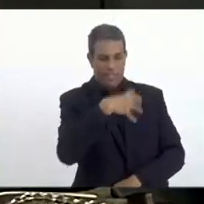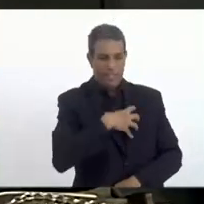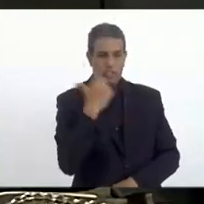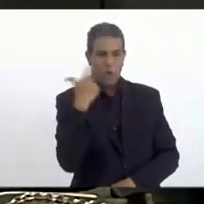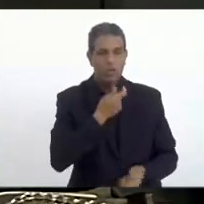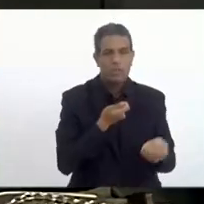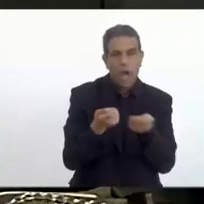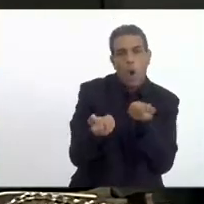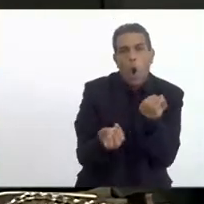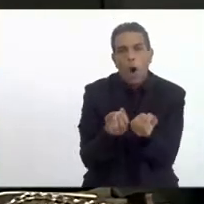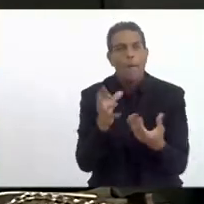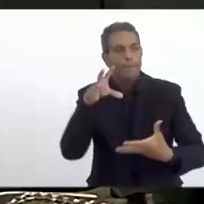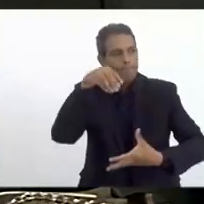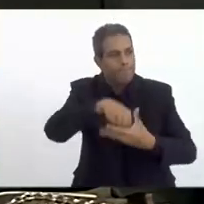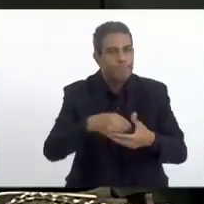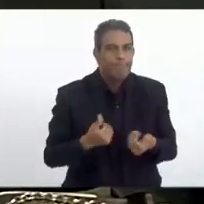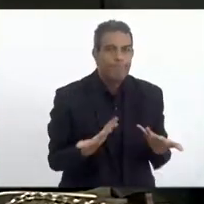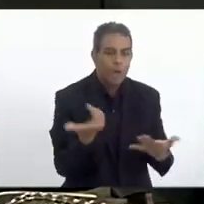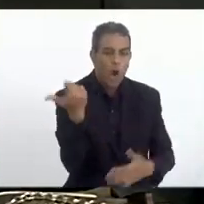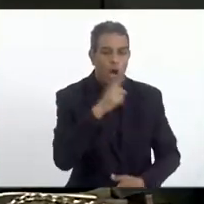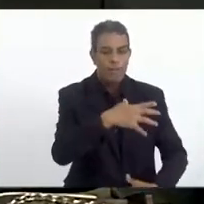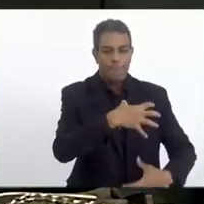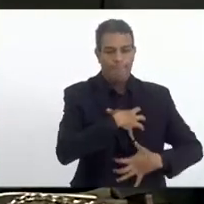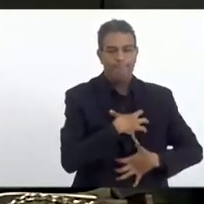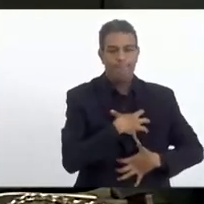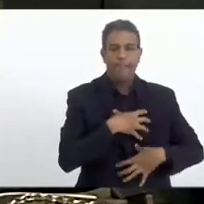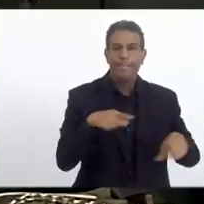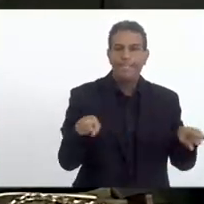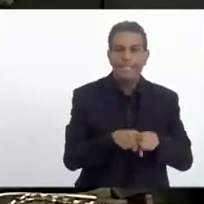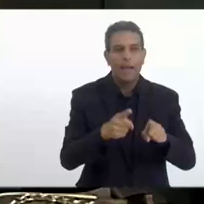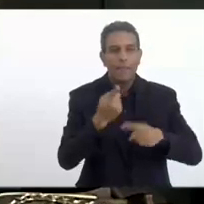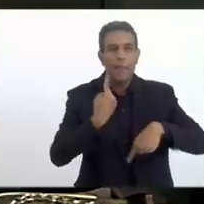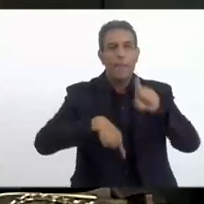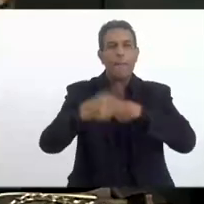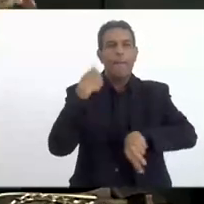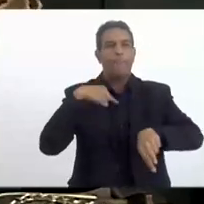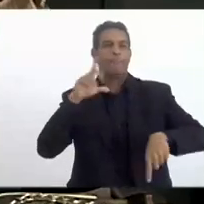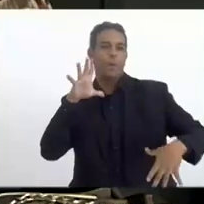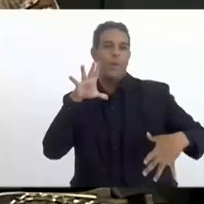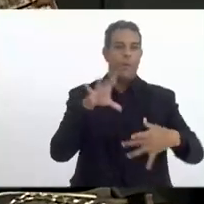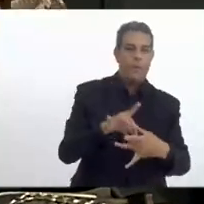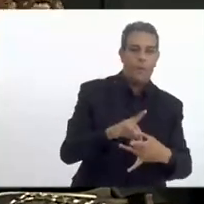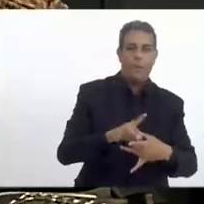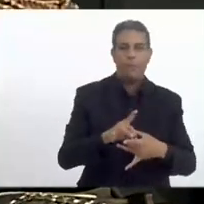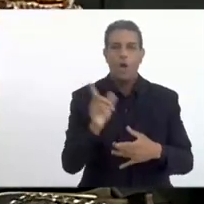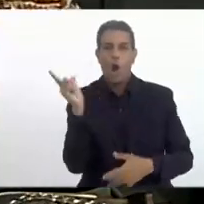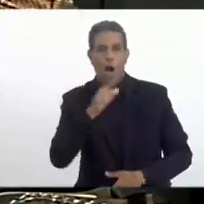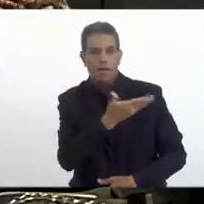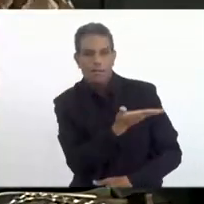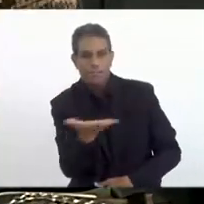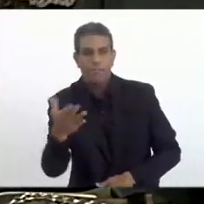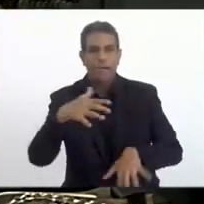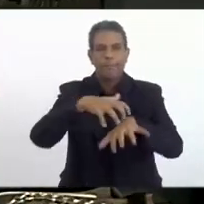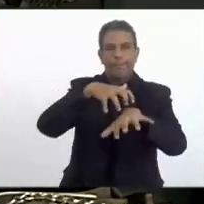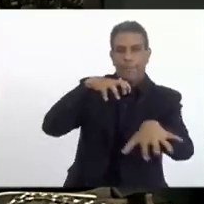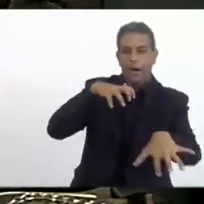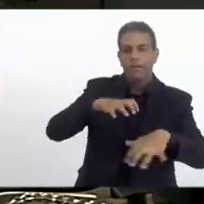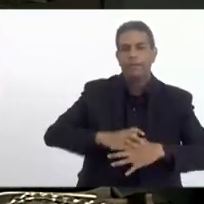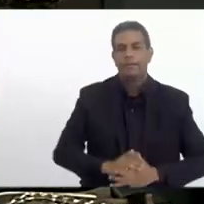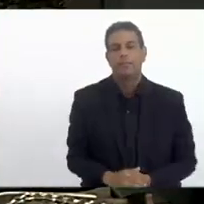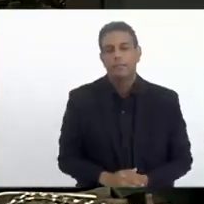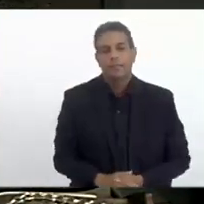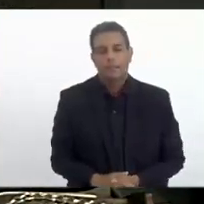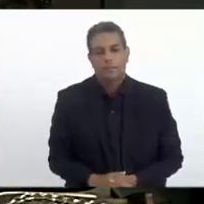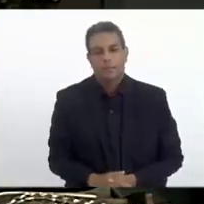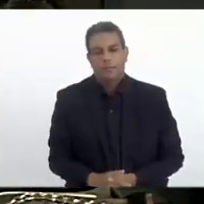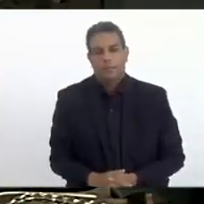soube dominar, jogar no peito e elevar a meta e superar. Até mesmo home office foi tudo